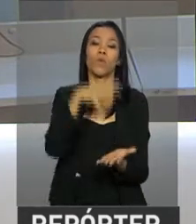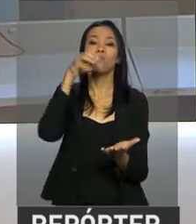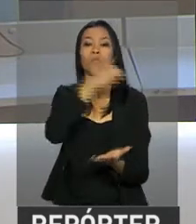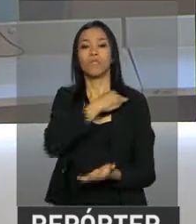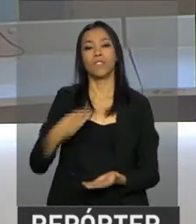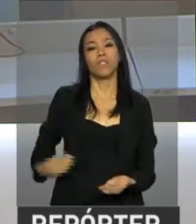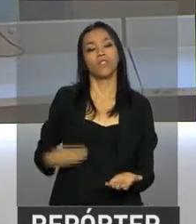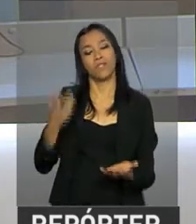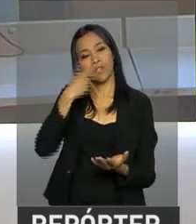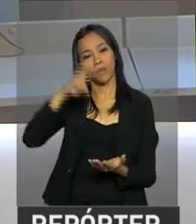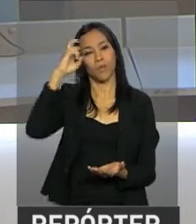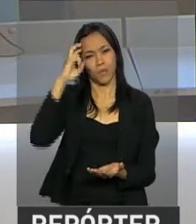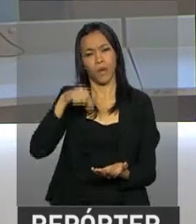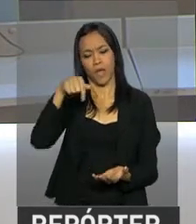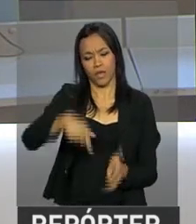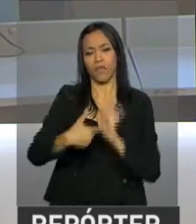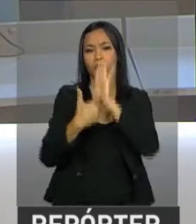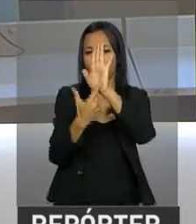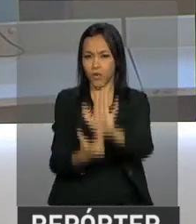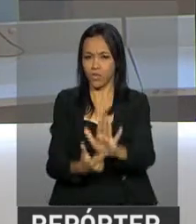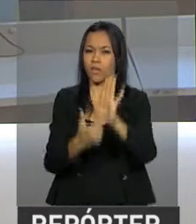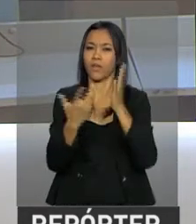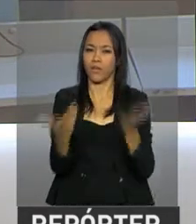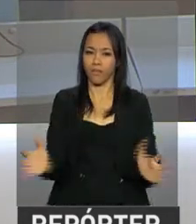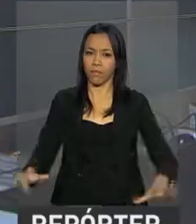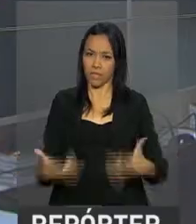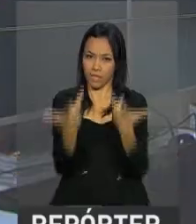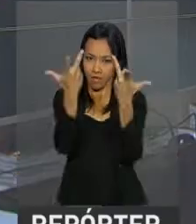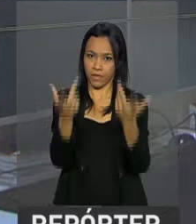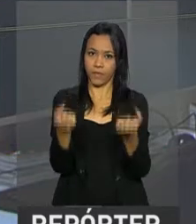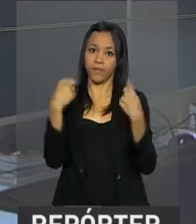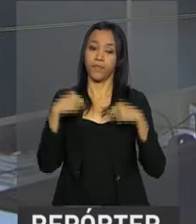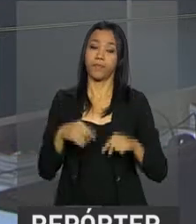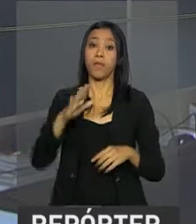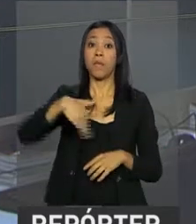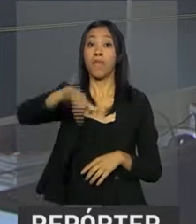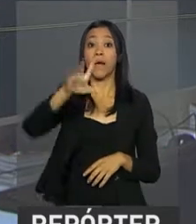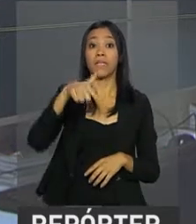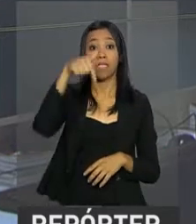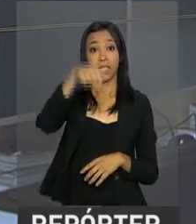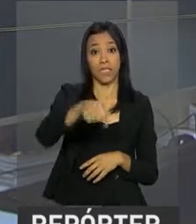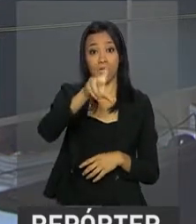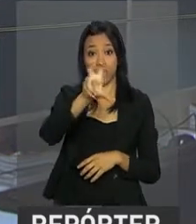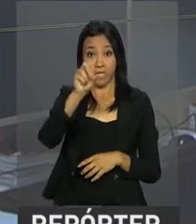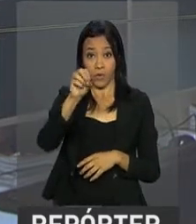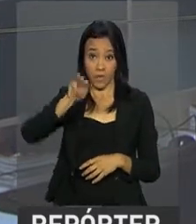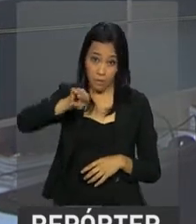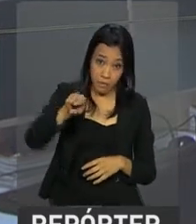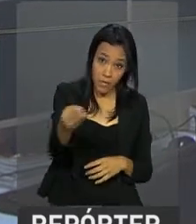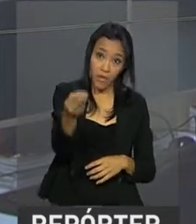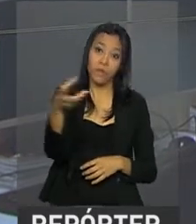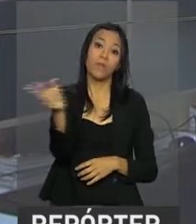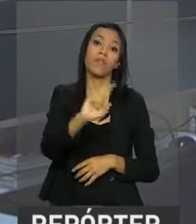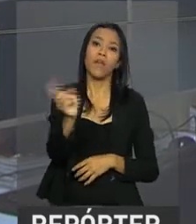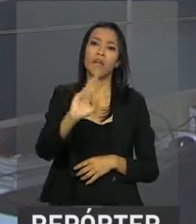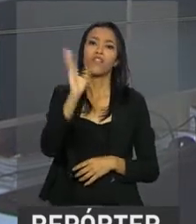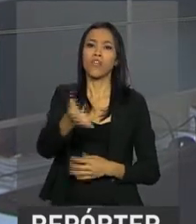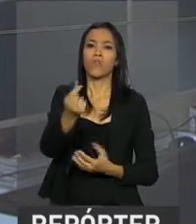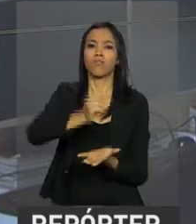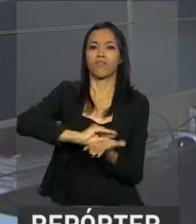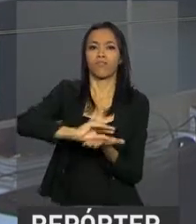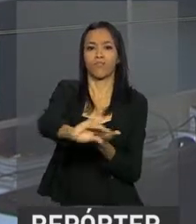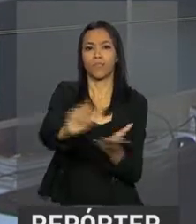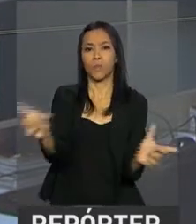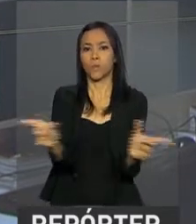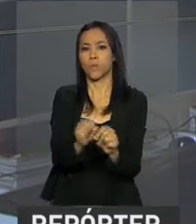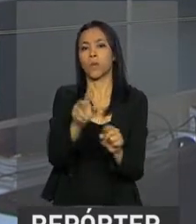Roberto Freire. A NBR vai transmitir ao vivo a solenidade. Mais de 750 milhões de reais foram liberados para obras